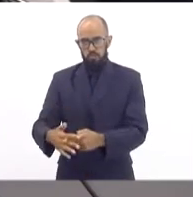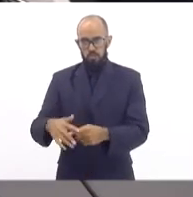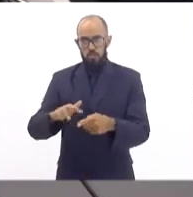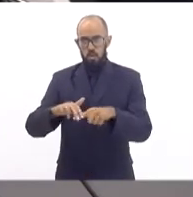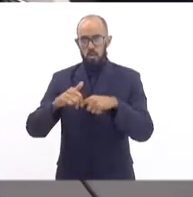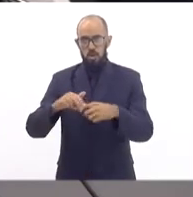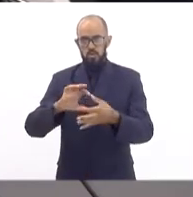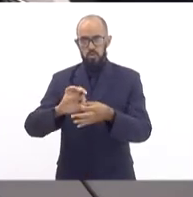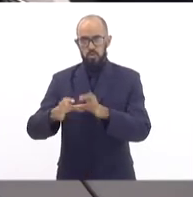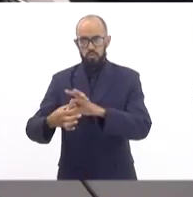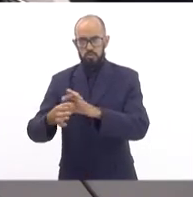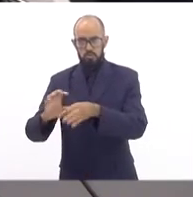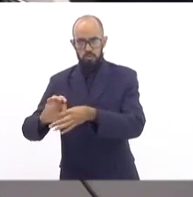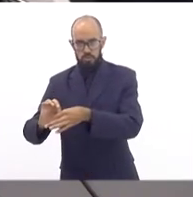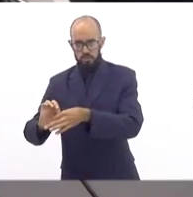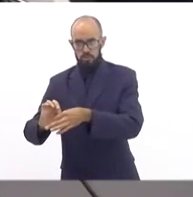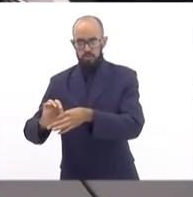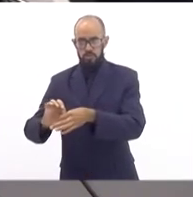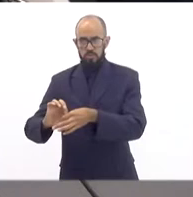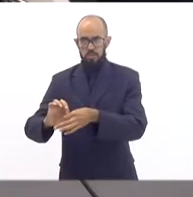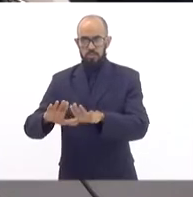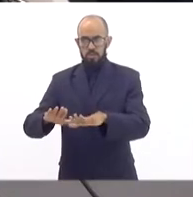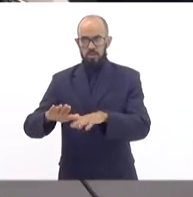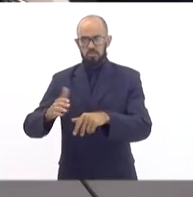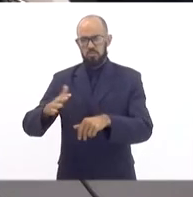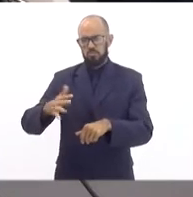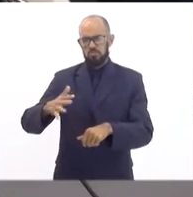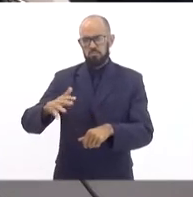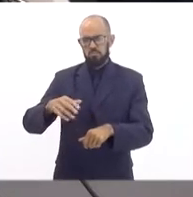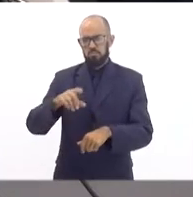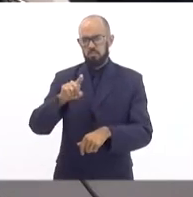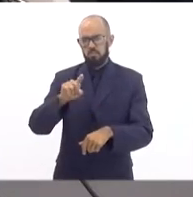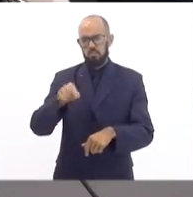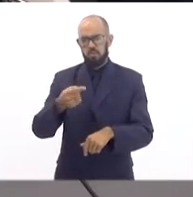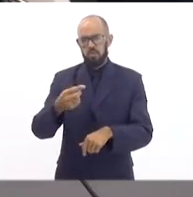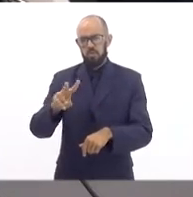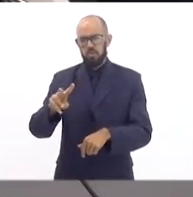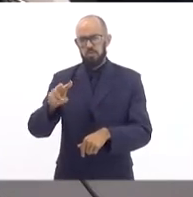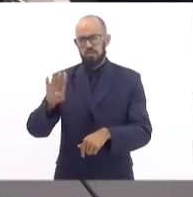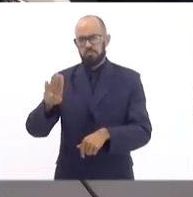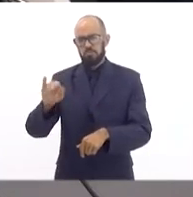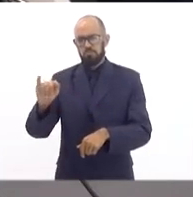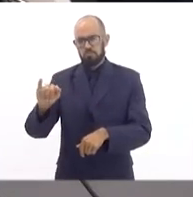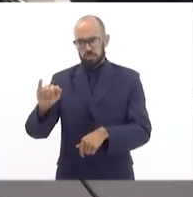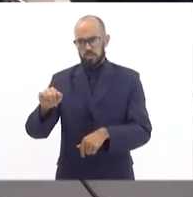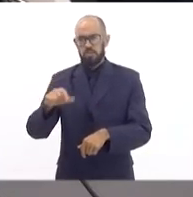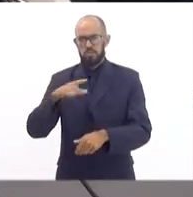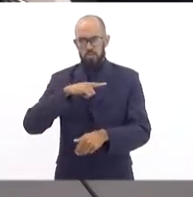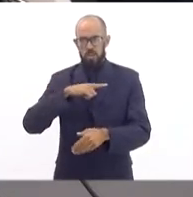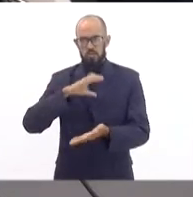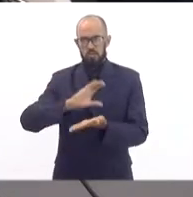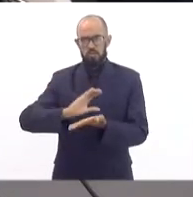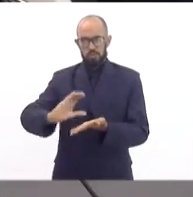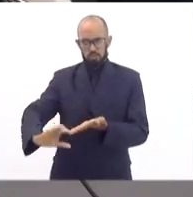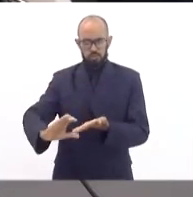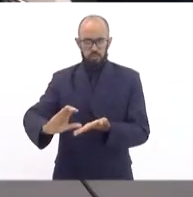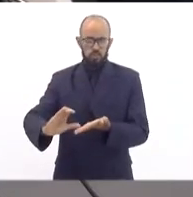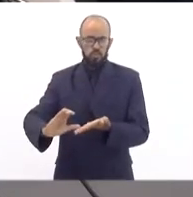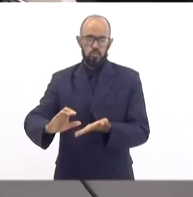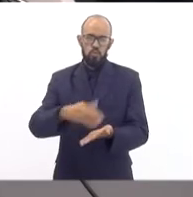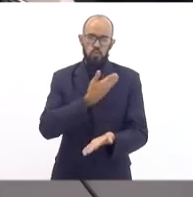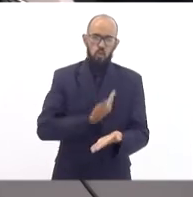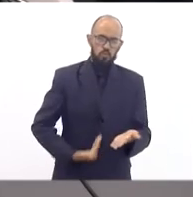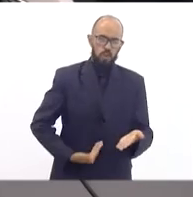Olimpíadas, mas que geraram em torno desse 1,2 bi, tiveram, sim, investimentos de parte a parte. Tá?